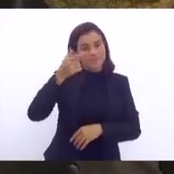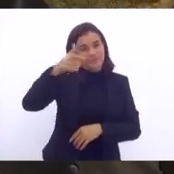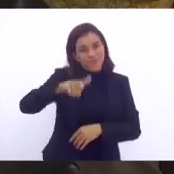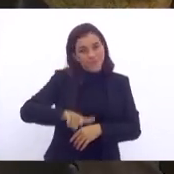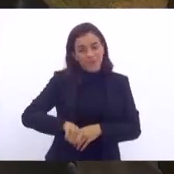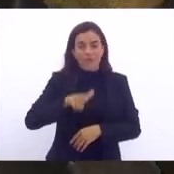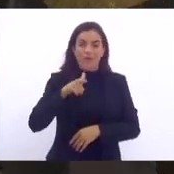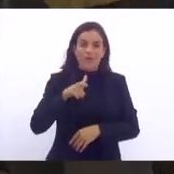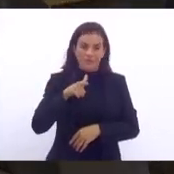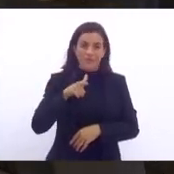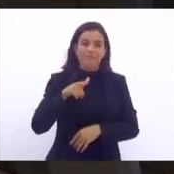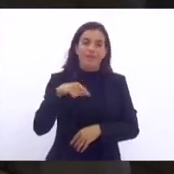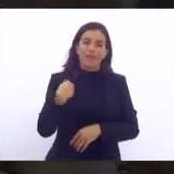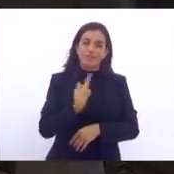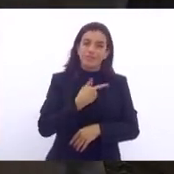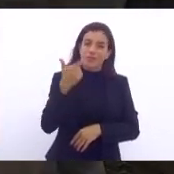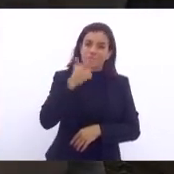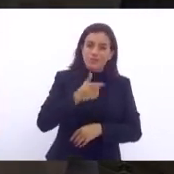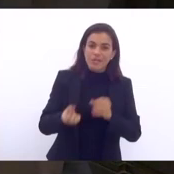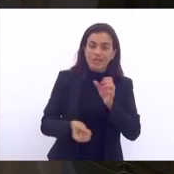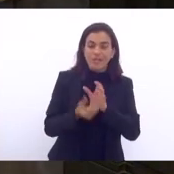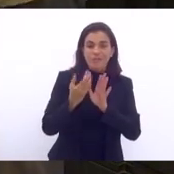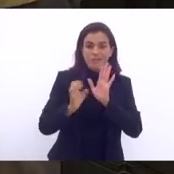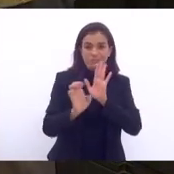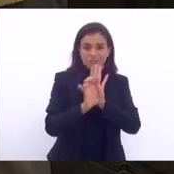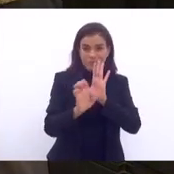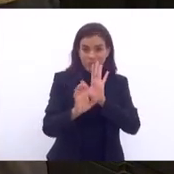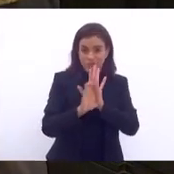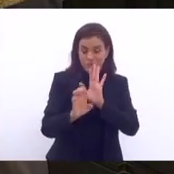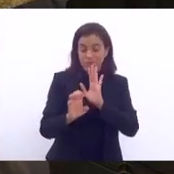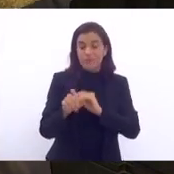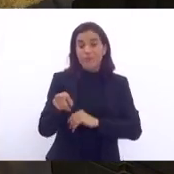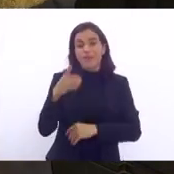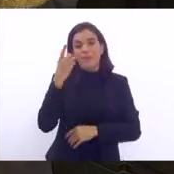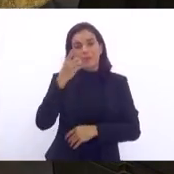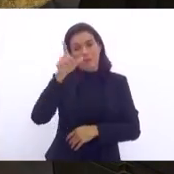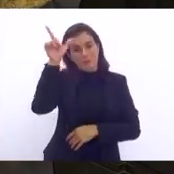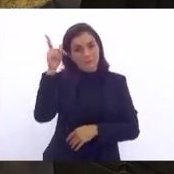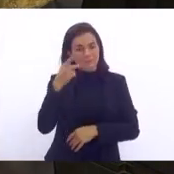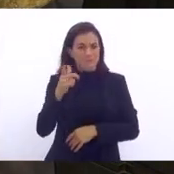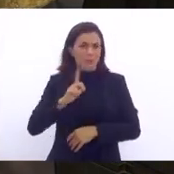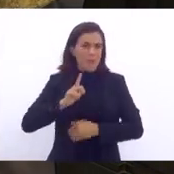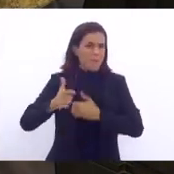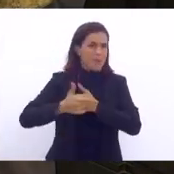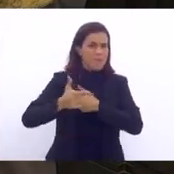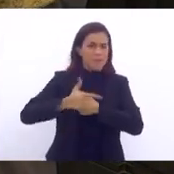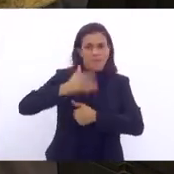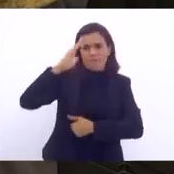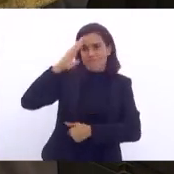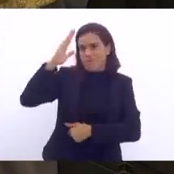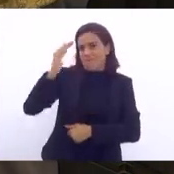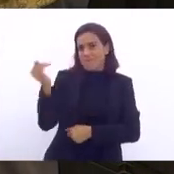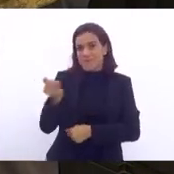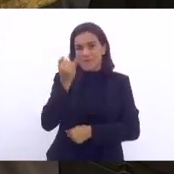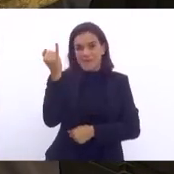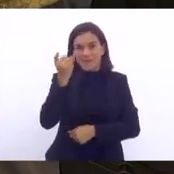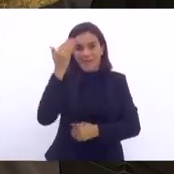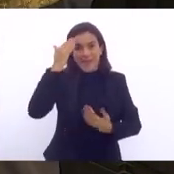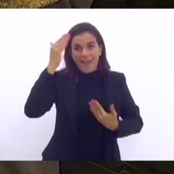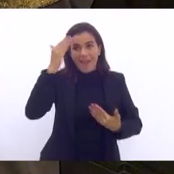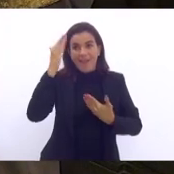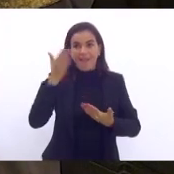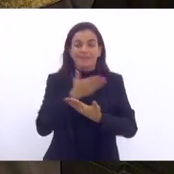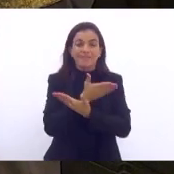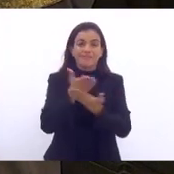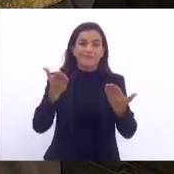estabelecer o Estatuto e dizer que o deputado Luiz Paulo terá um papel fundamental nisso. Agradecer a todos os colegas que nos apoiaram e, sobretudo, esses dois grandes